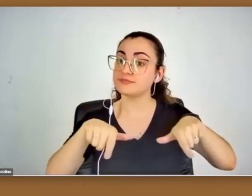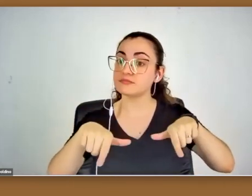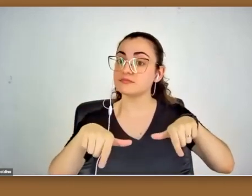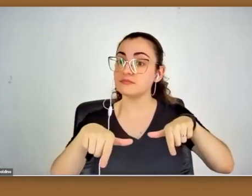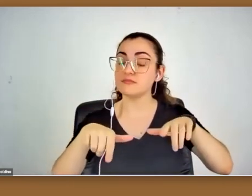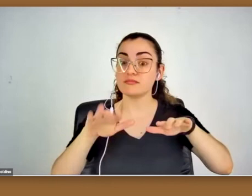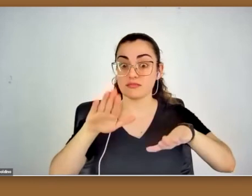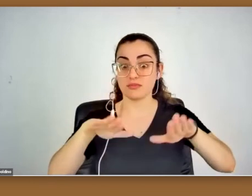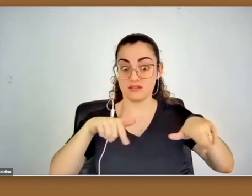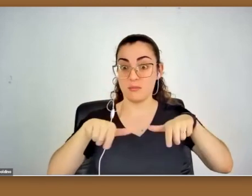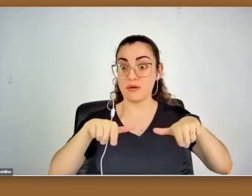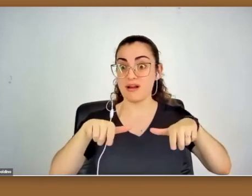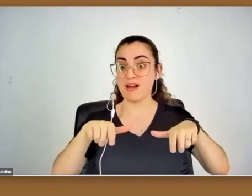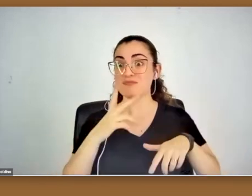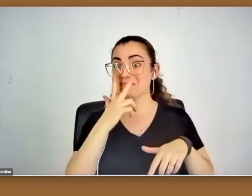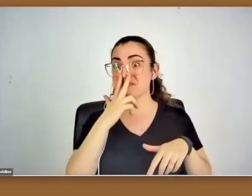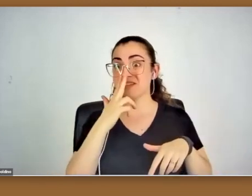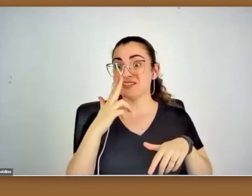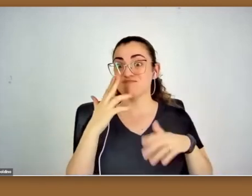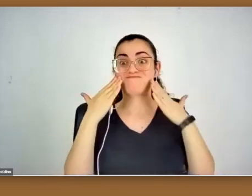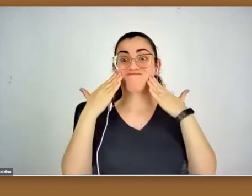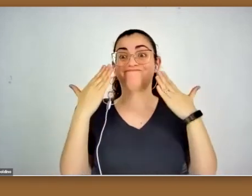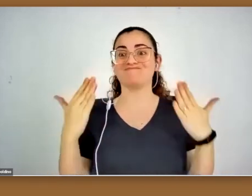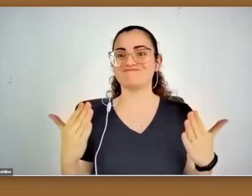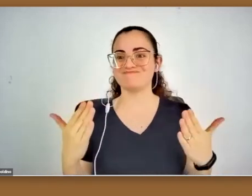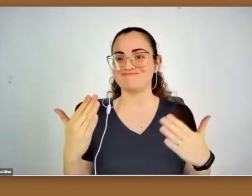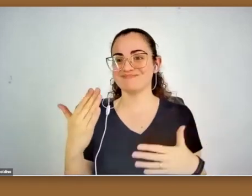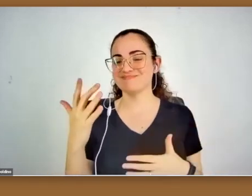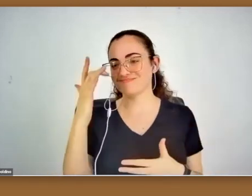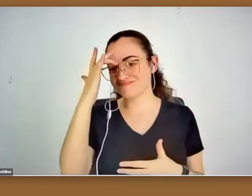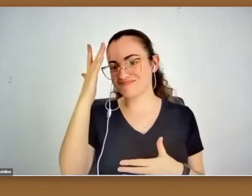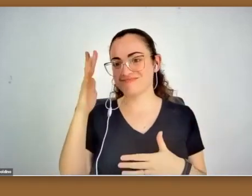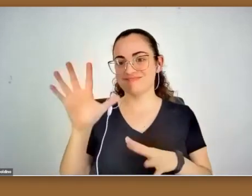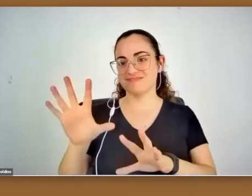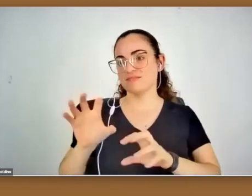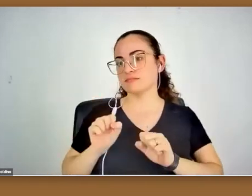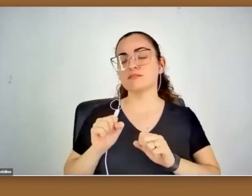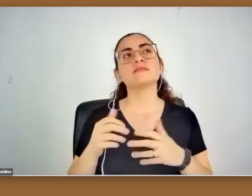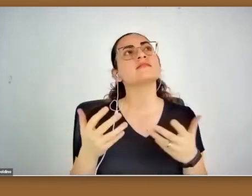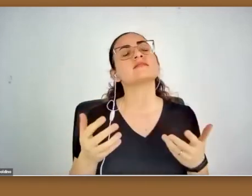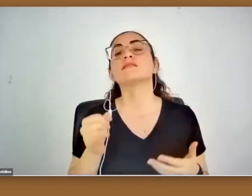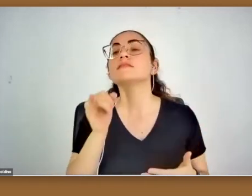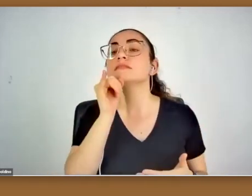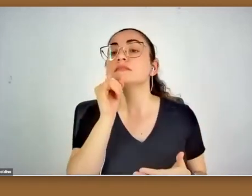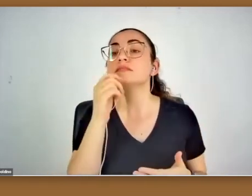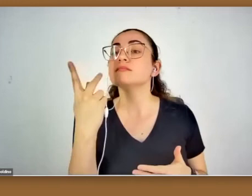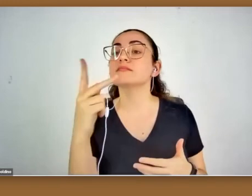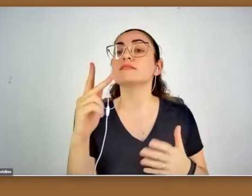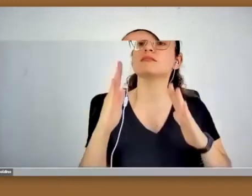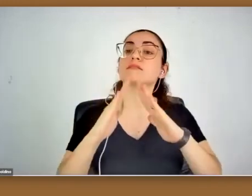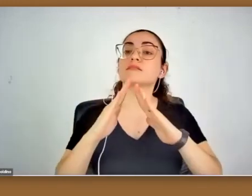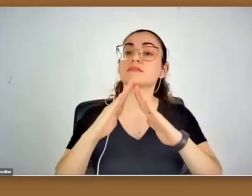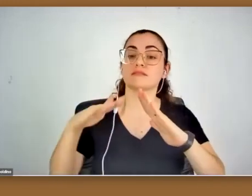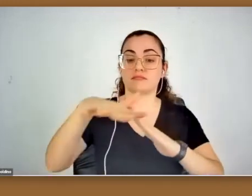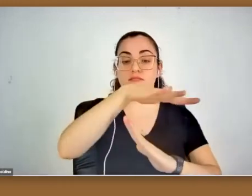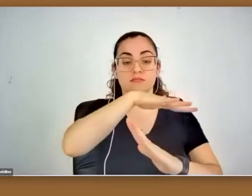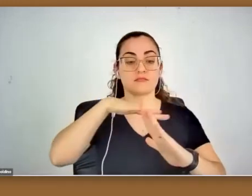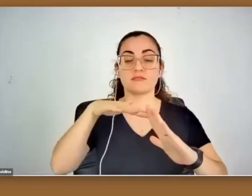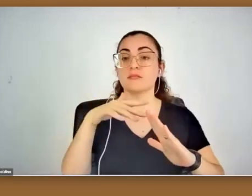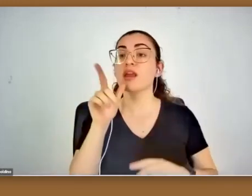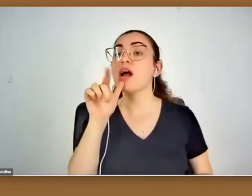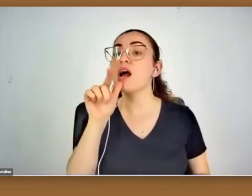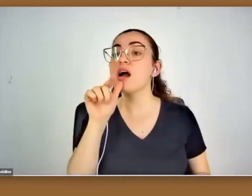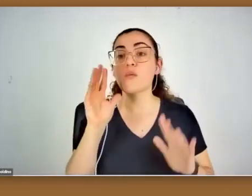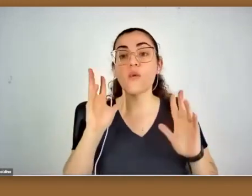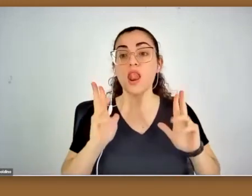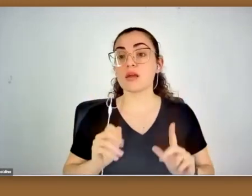levam a gente a ter mais, né, determinada doença do que outra. Por exemplo, se você vive num lugar onde não tem água e esgoto tratado, tem